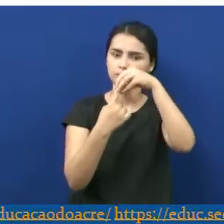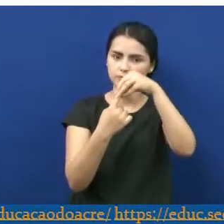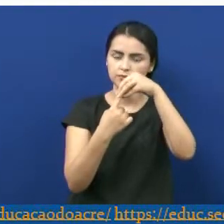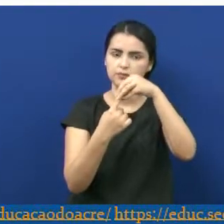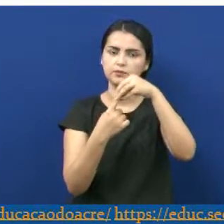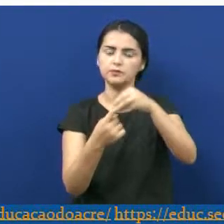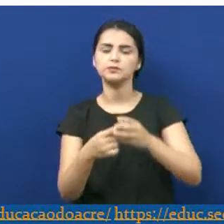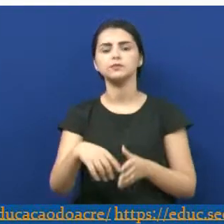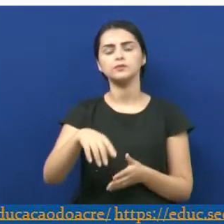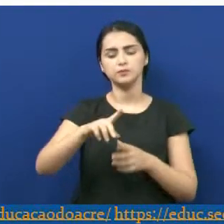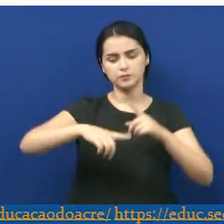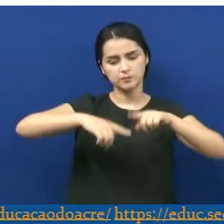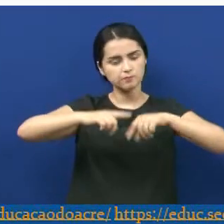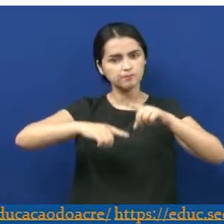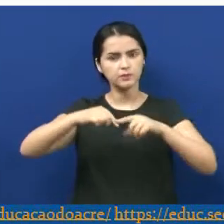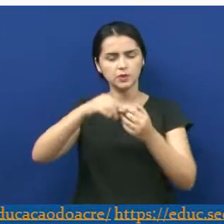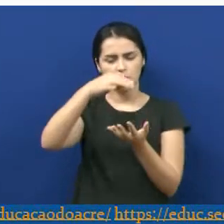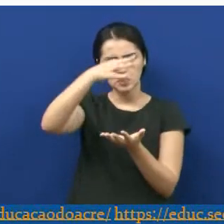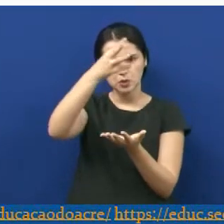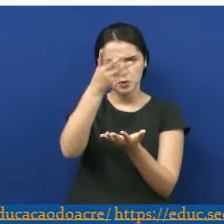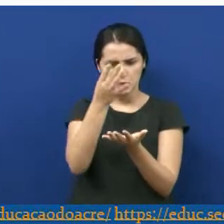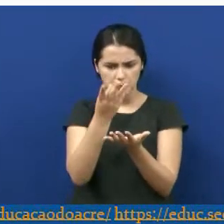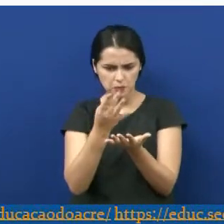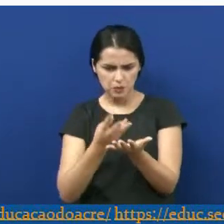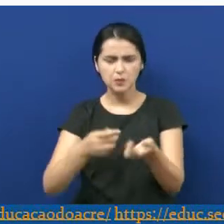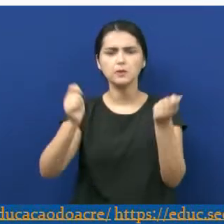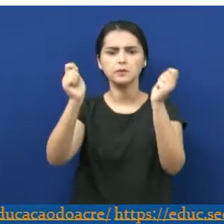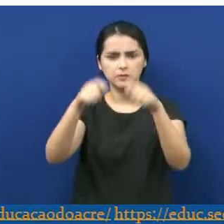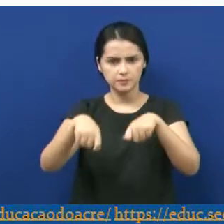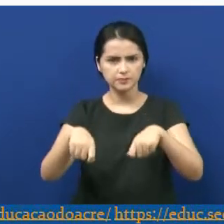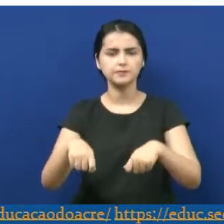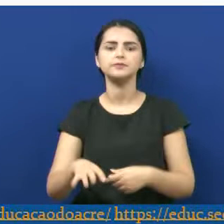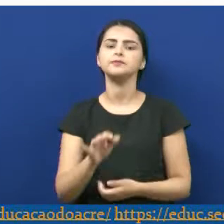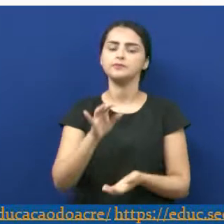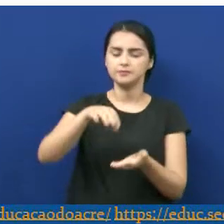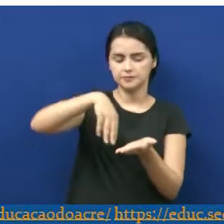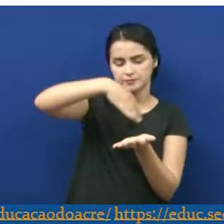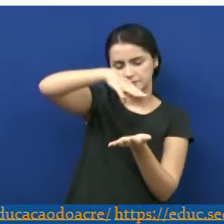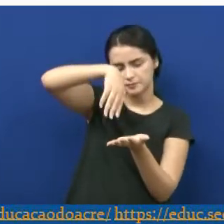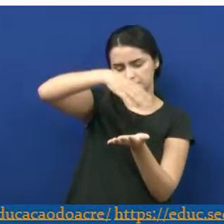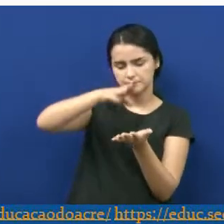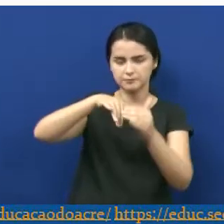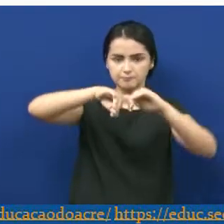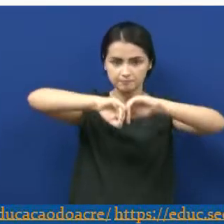material capaz de ser dissolvido no outro. Esse material